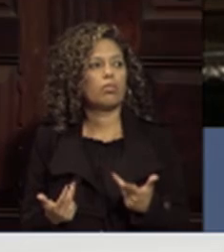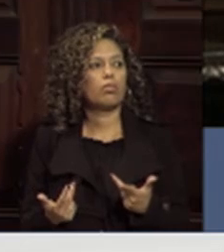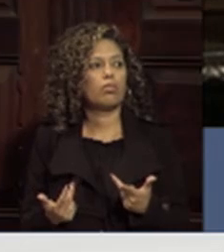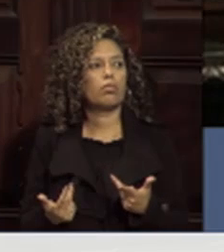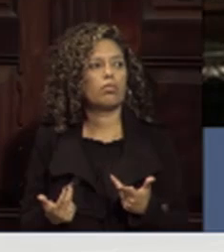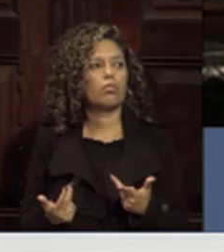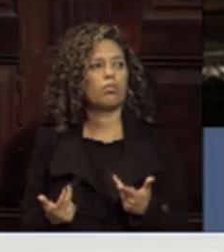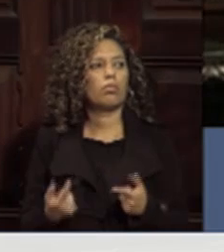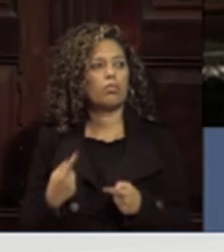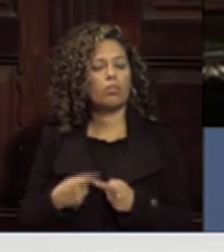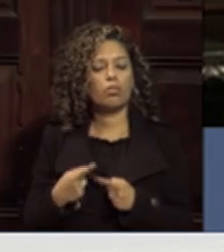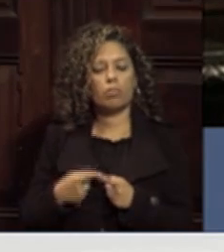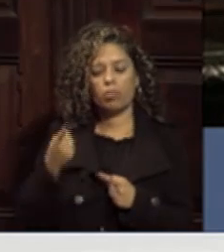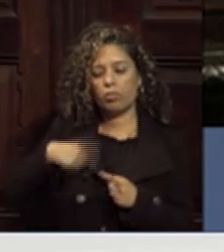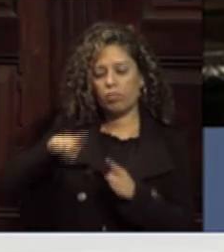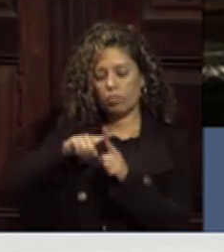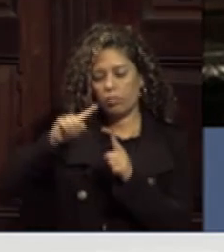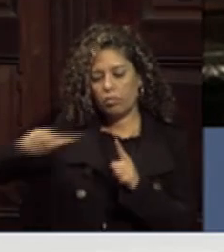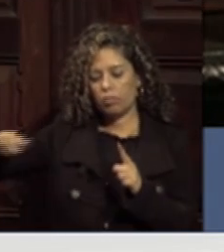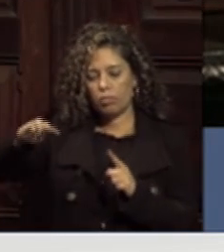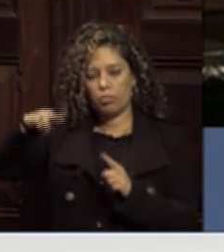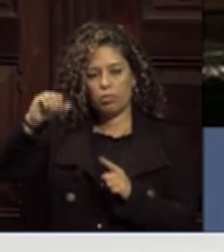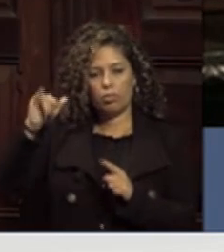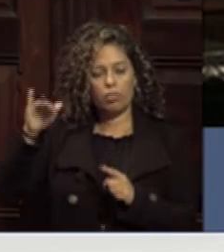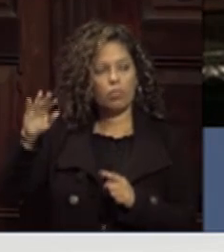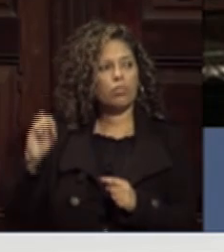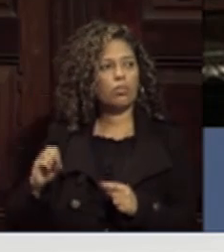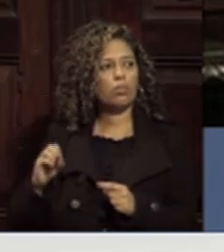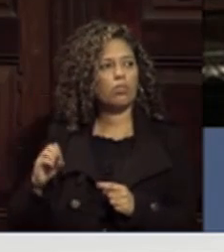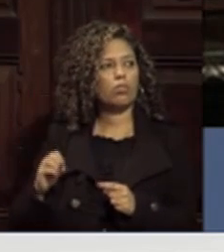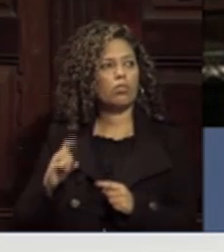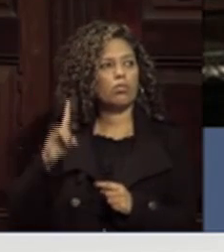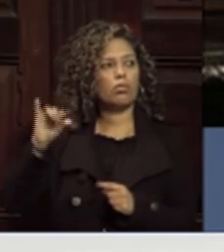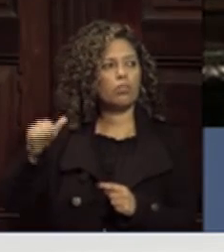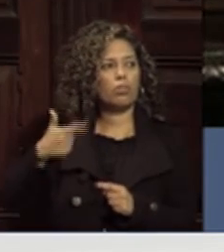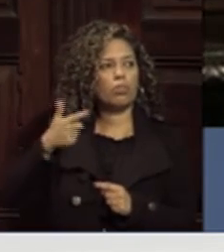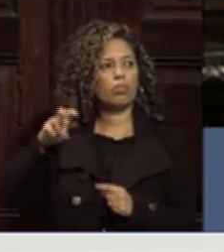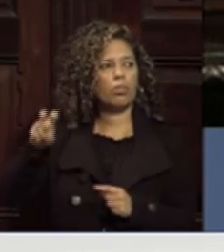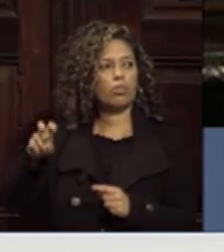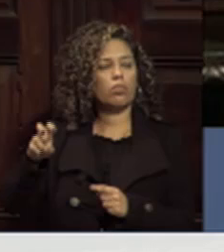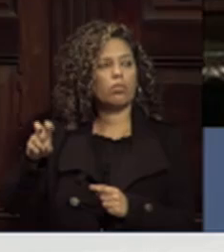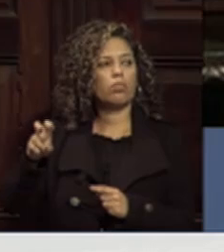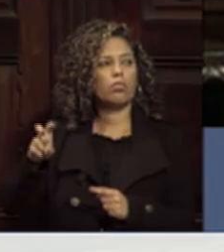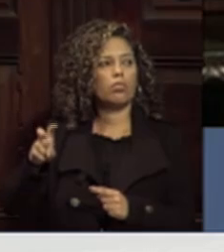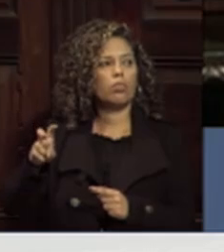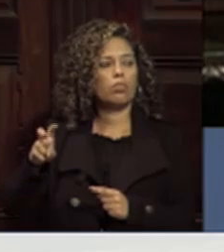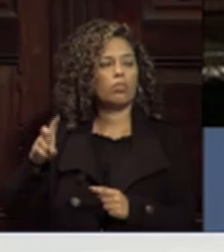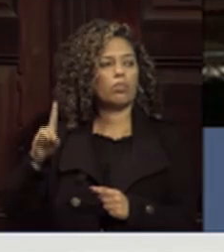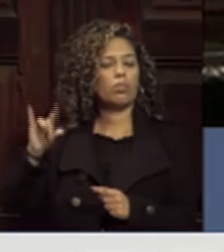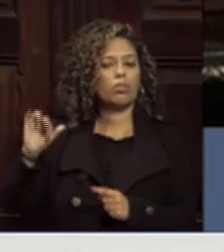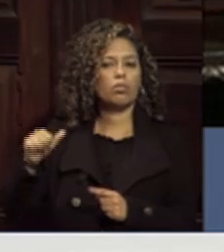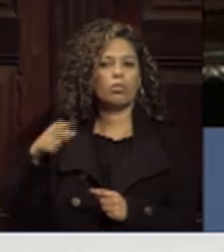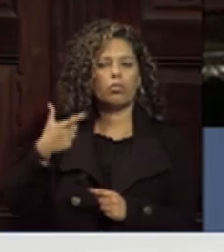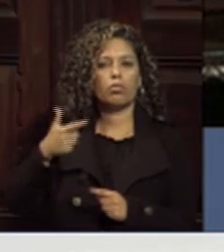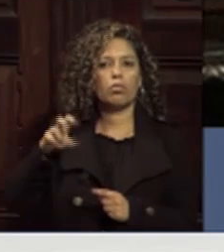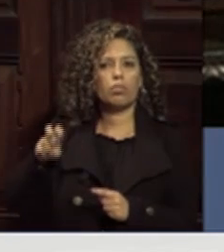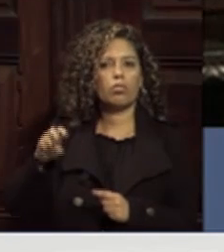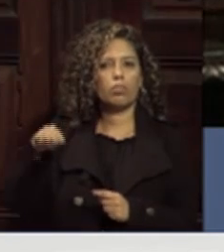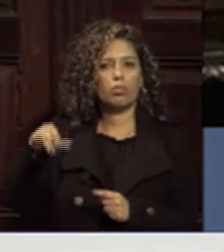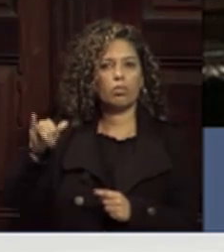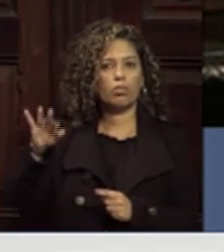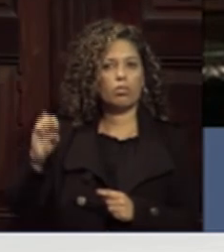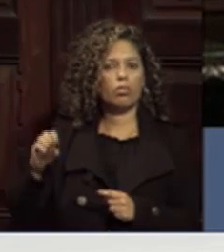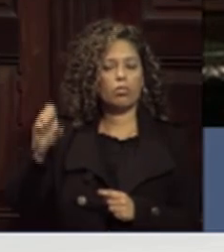já que estamos no mês de maio, e o dia 25 de maio é o Dia Nacional,